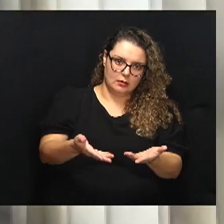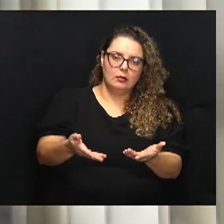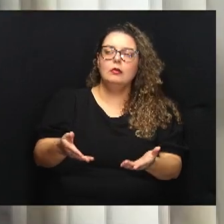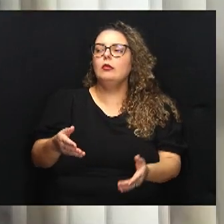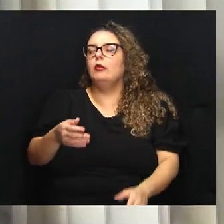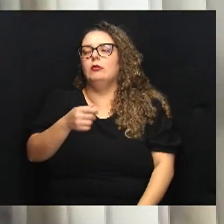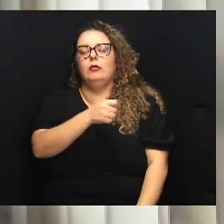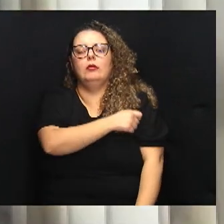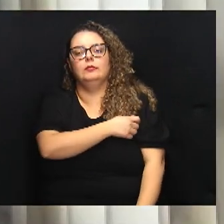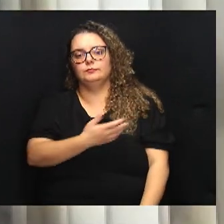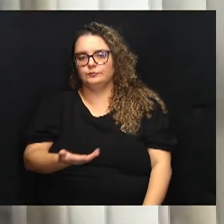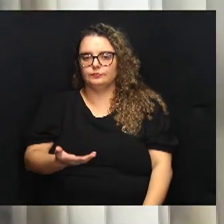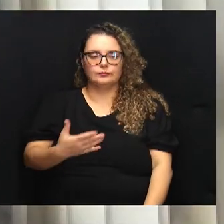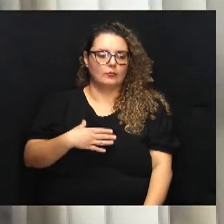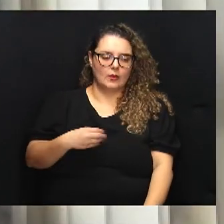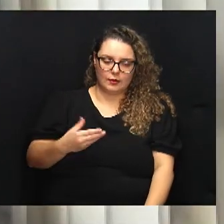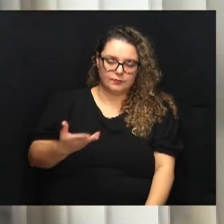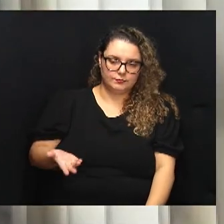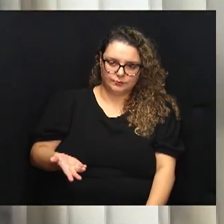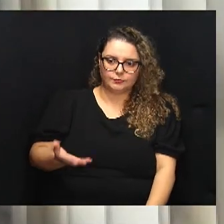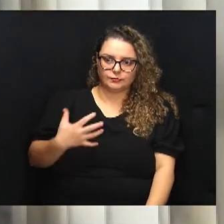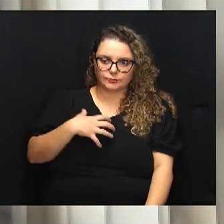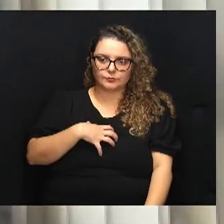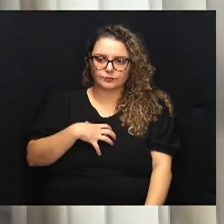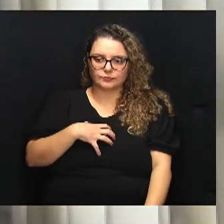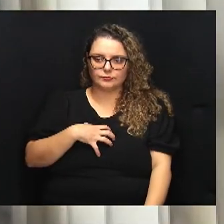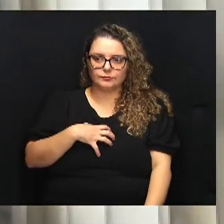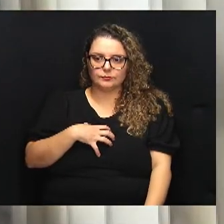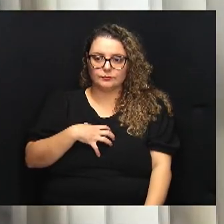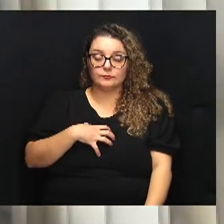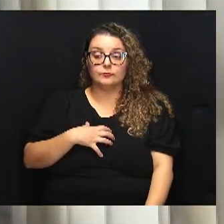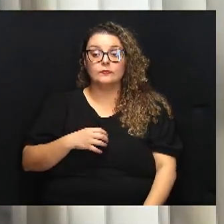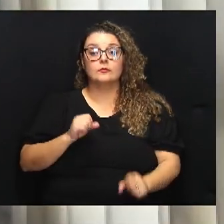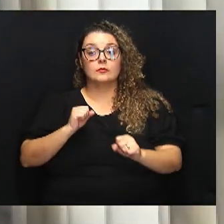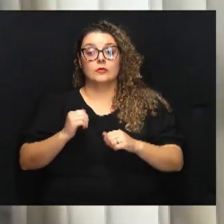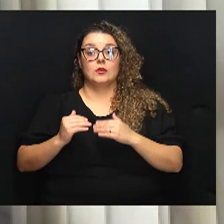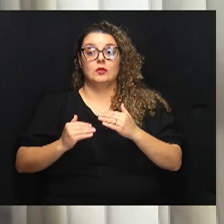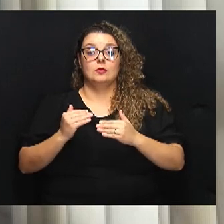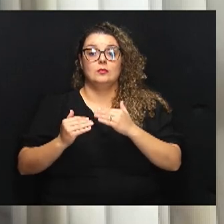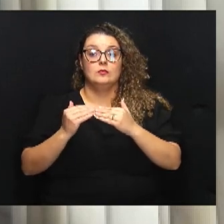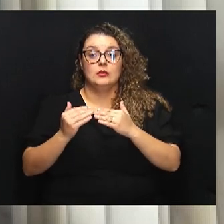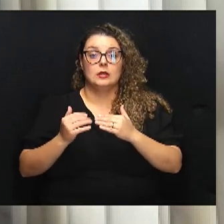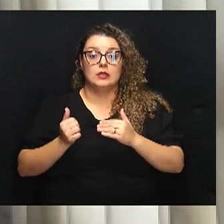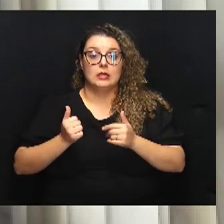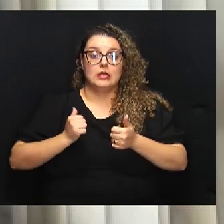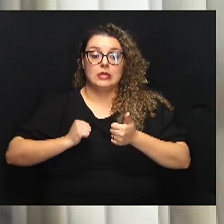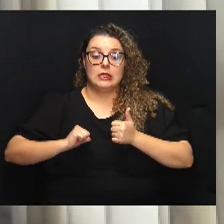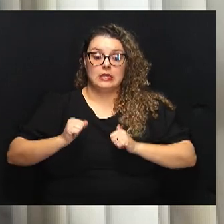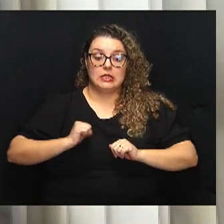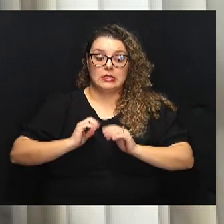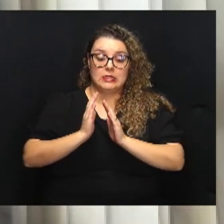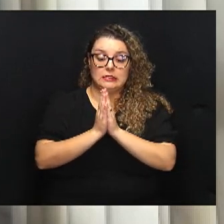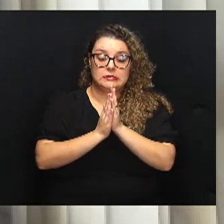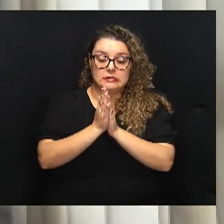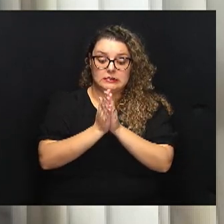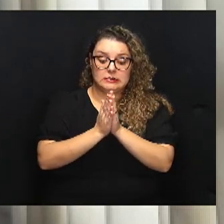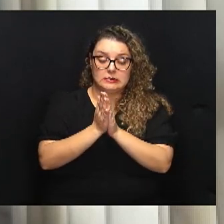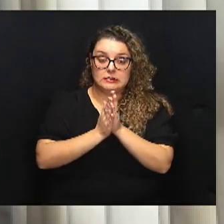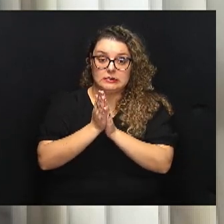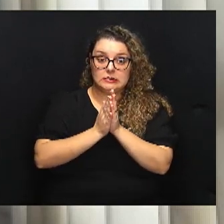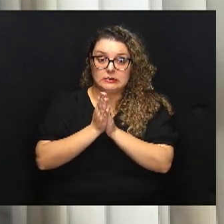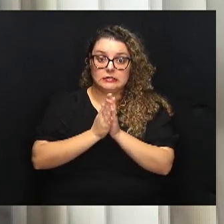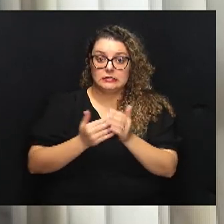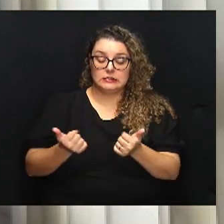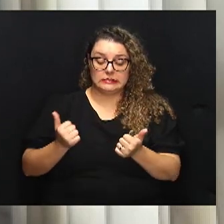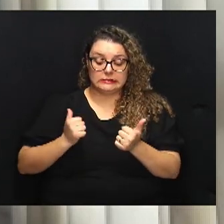aluno, aluna, filho, ele pode desenvolver ansiedade. Sim. Ele